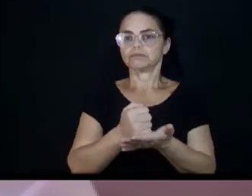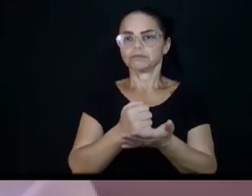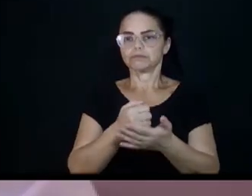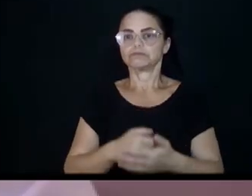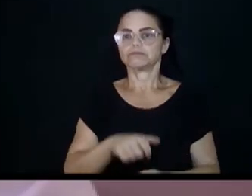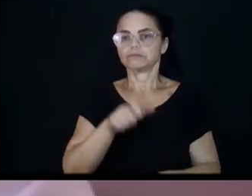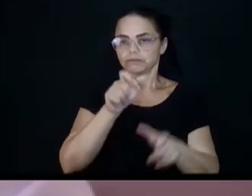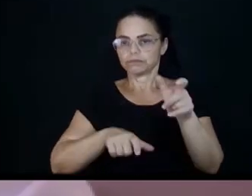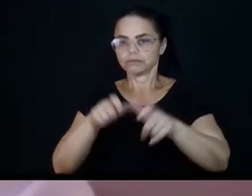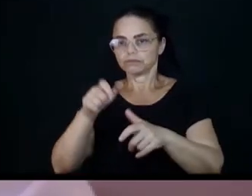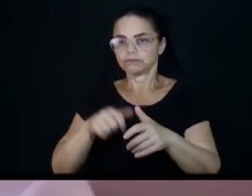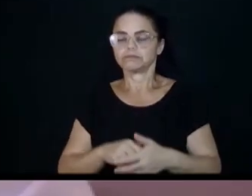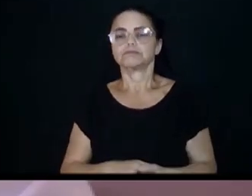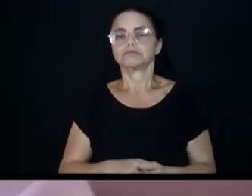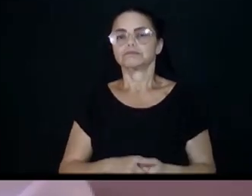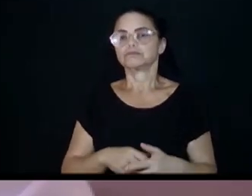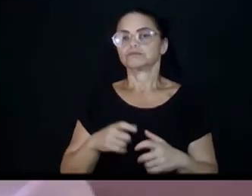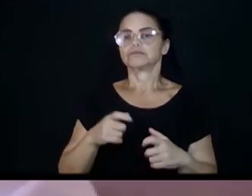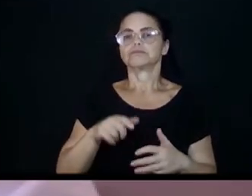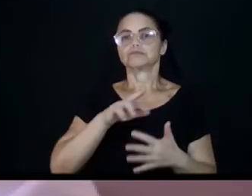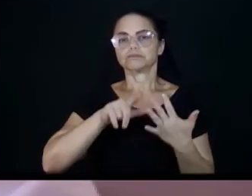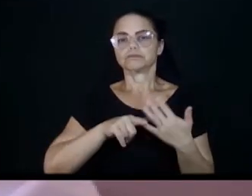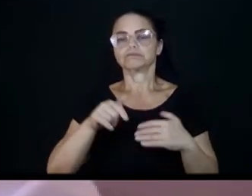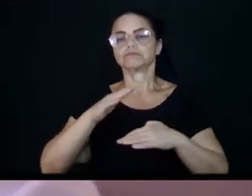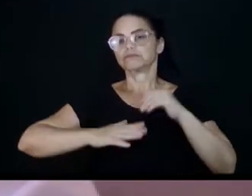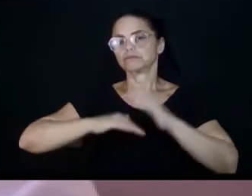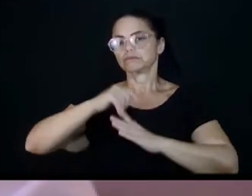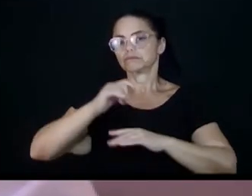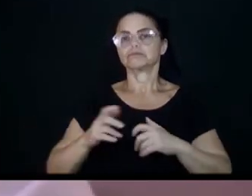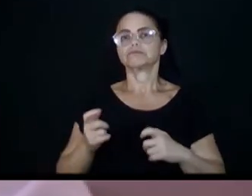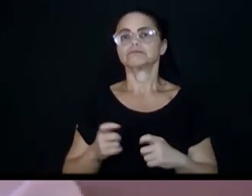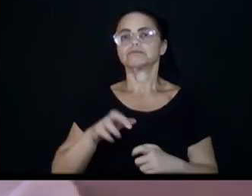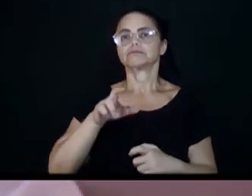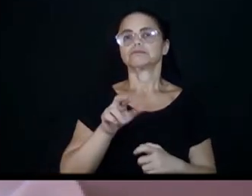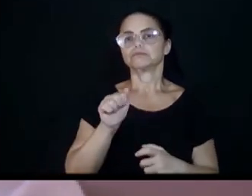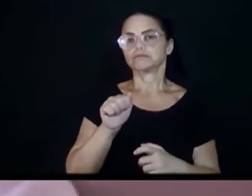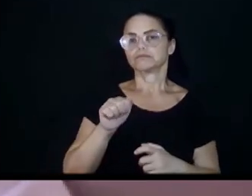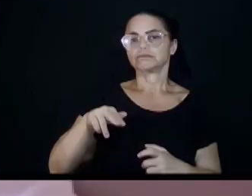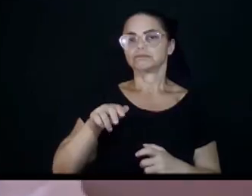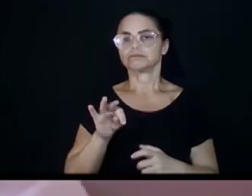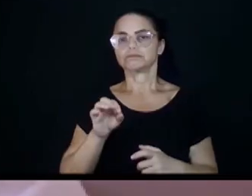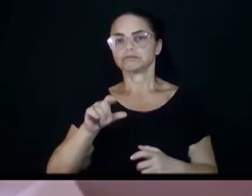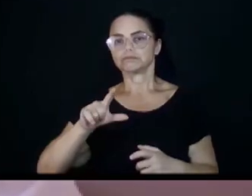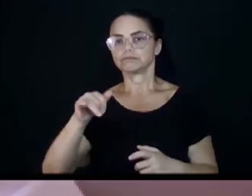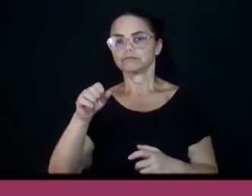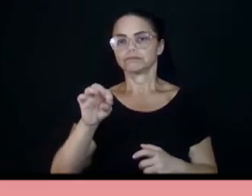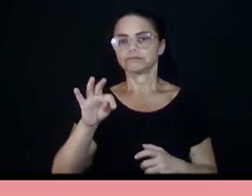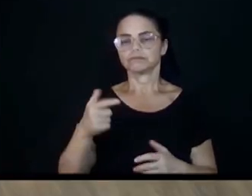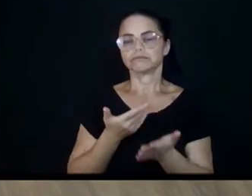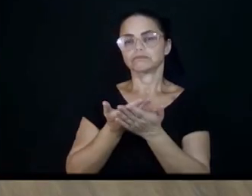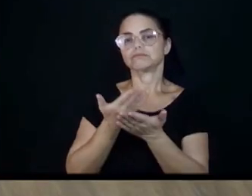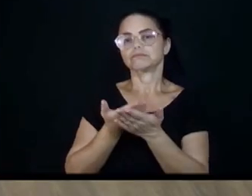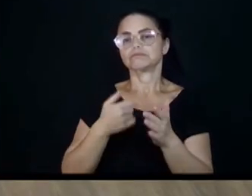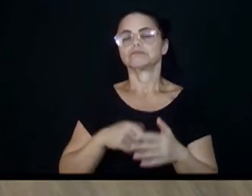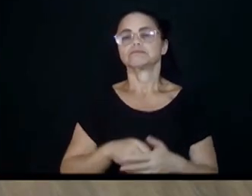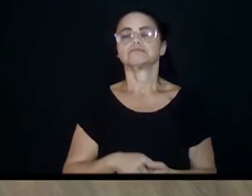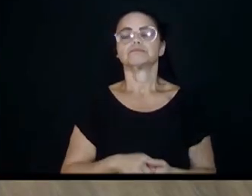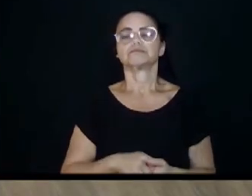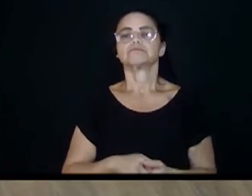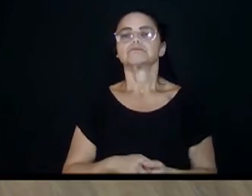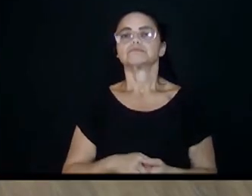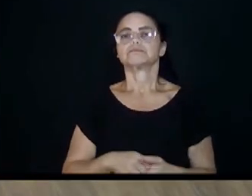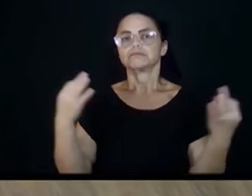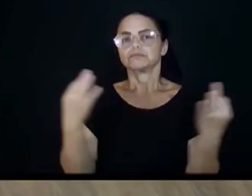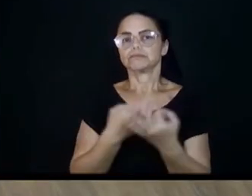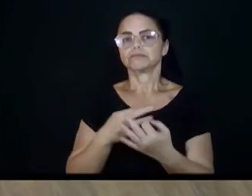outras especialidades também, mas principalmente o reumatologista, que é quem mais estuda a fibromialgia. Perfeito. Então, doutor Rafael, diante,